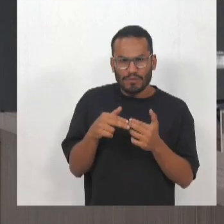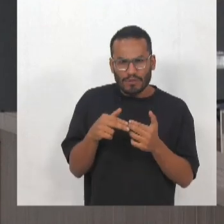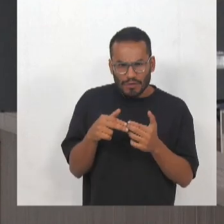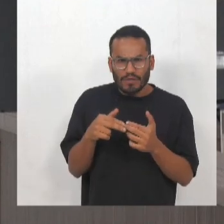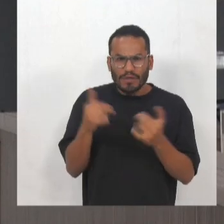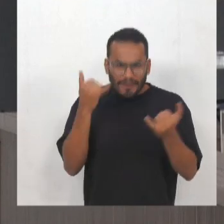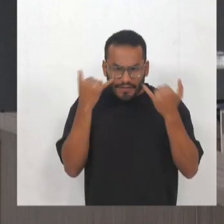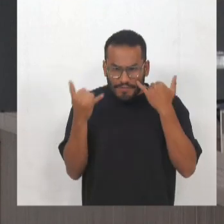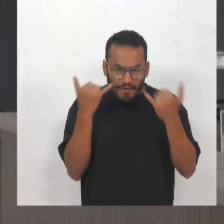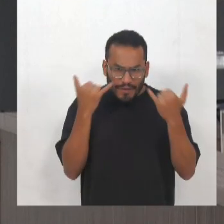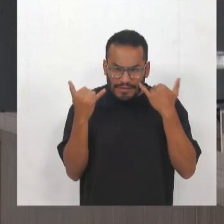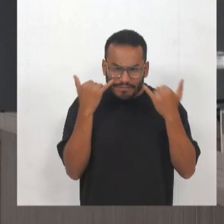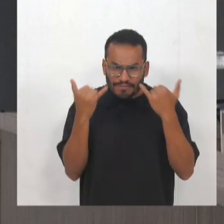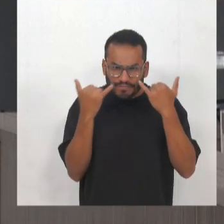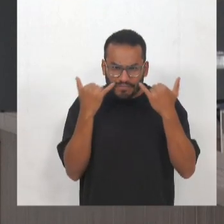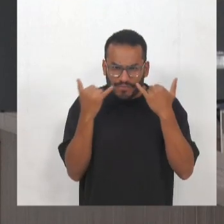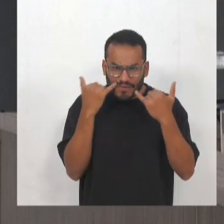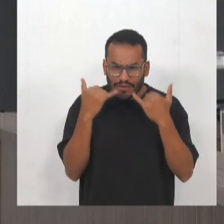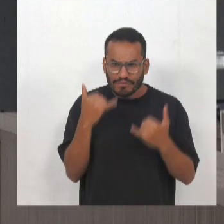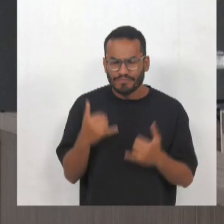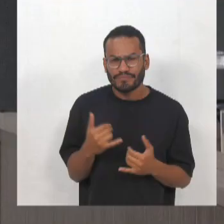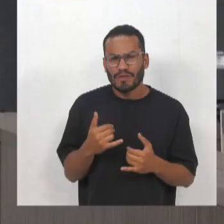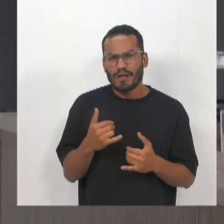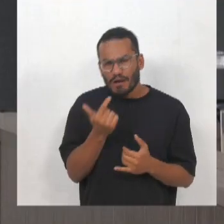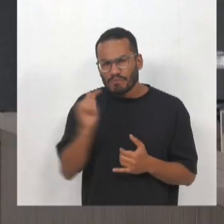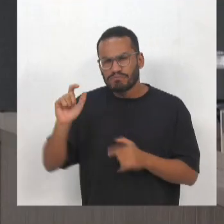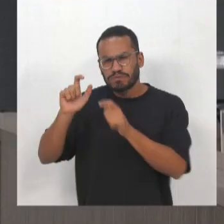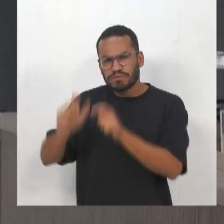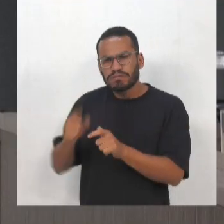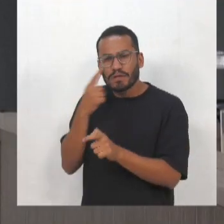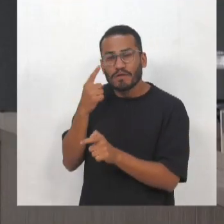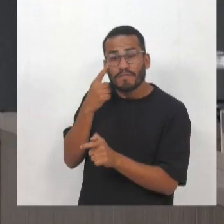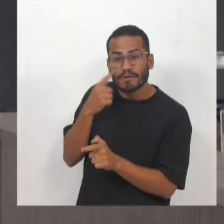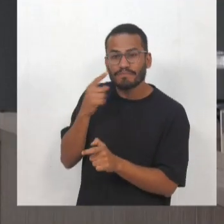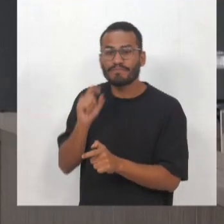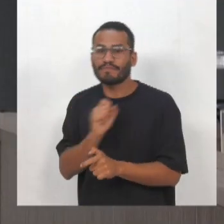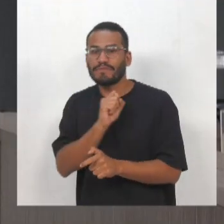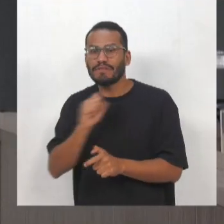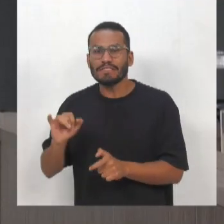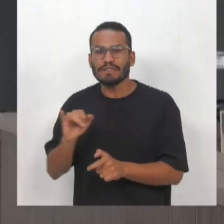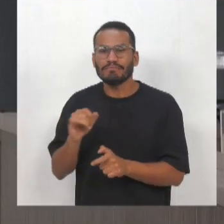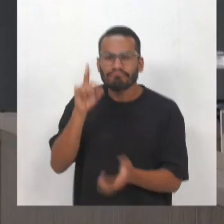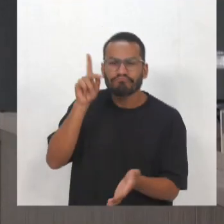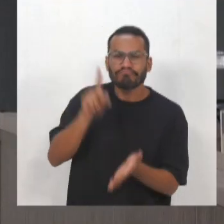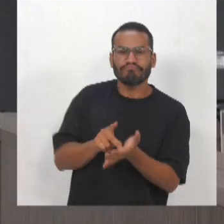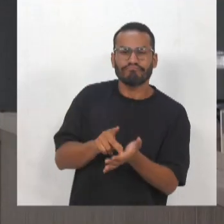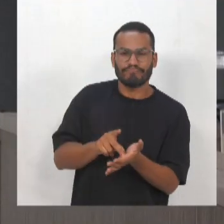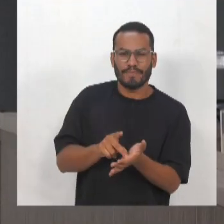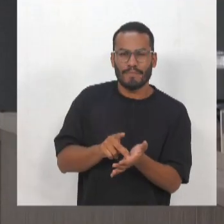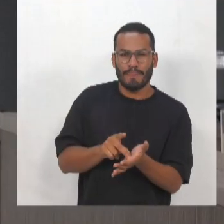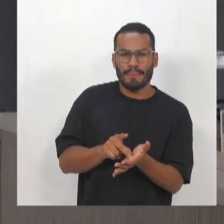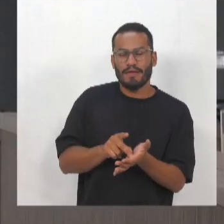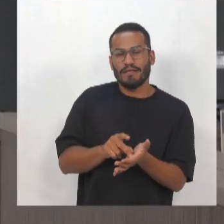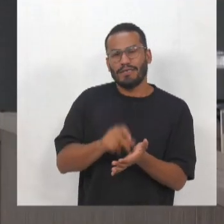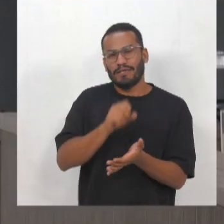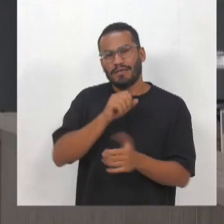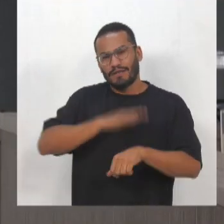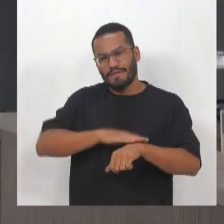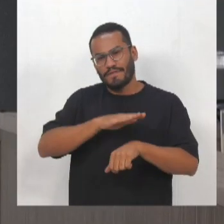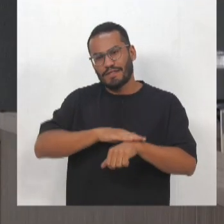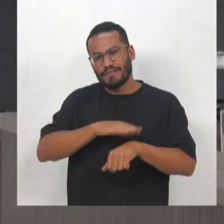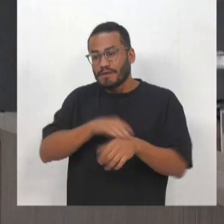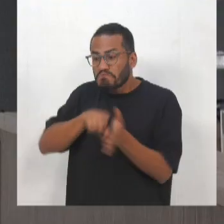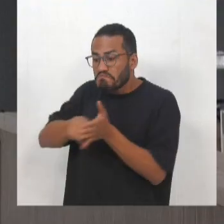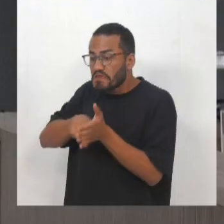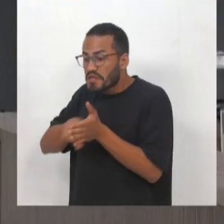levamos a informação aos órgãos competentes para se aferir a veracidade e que se façam as